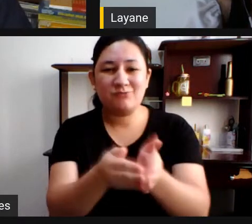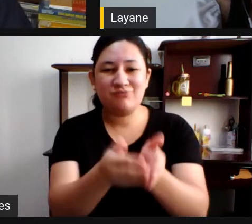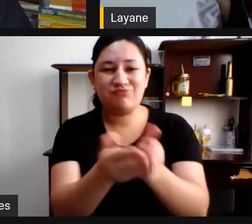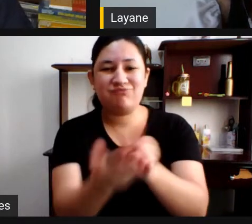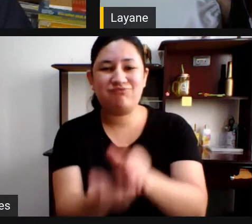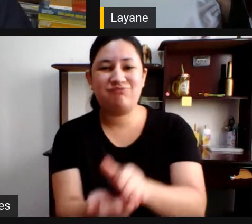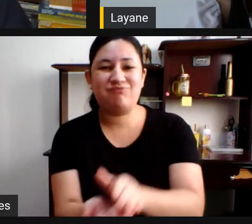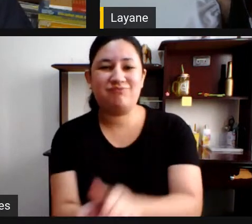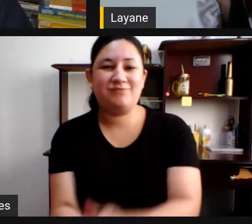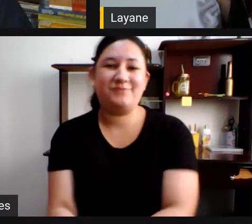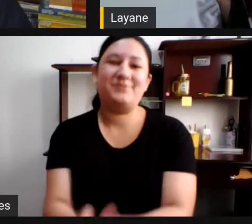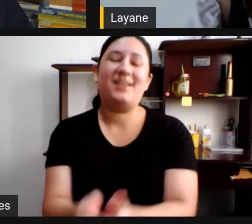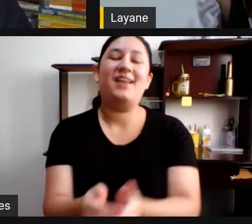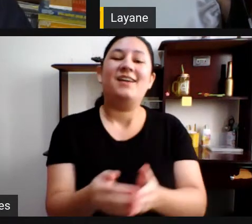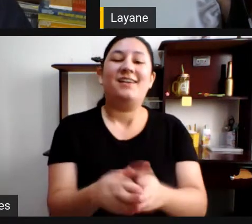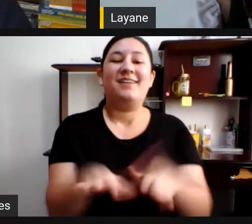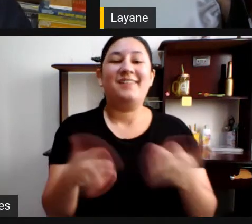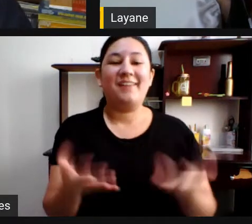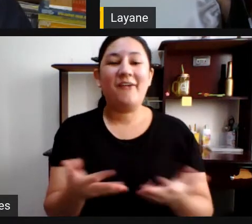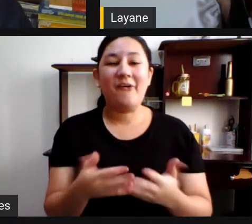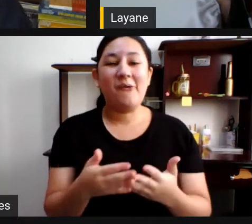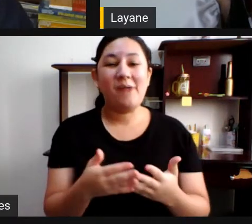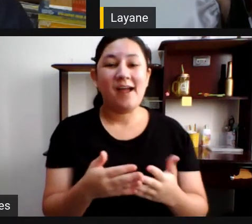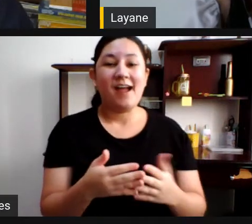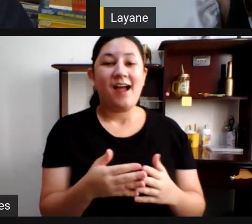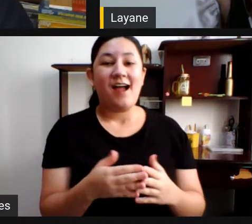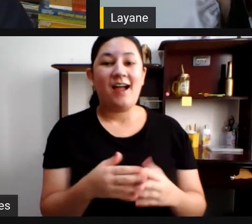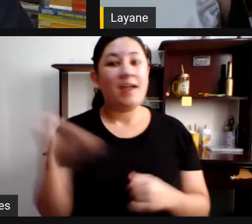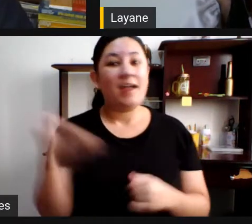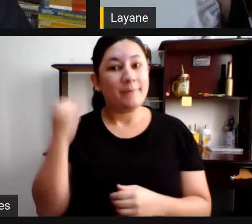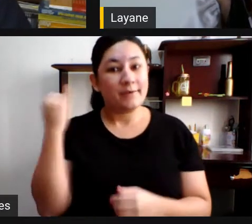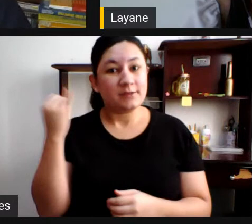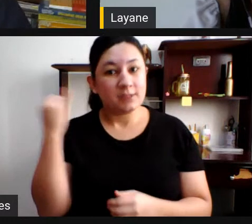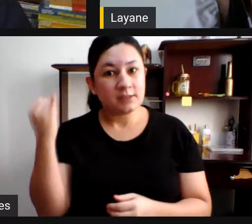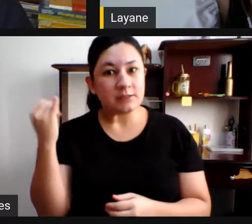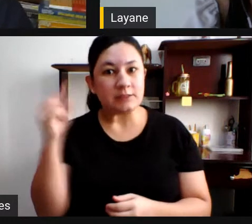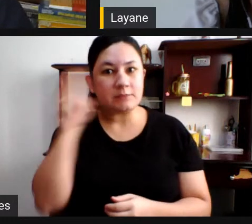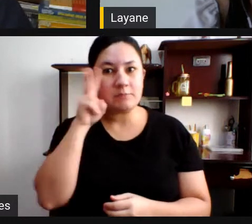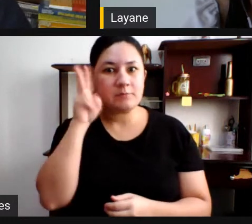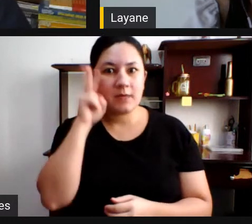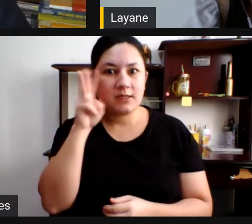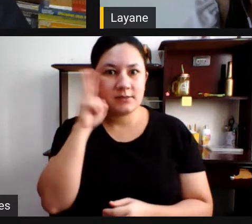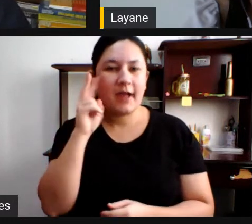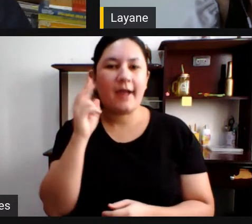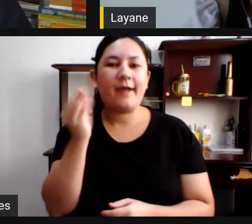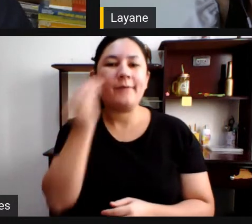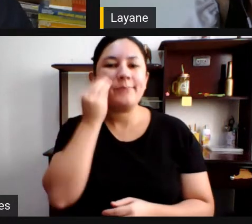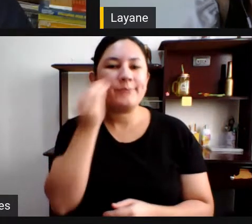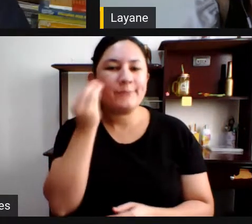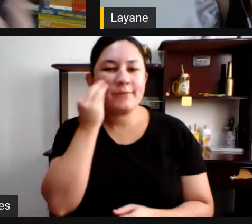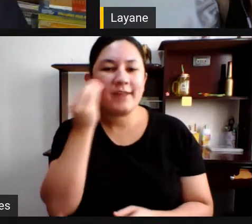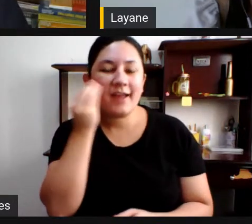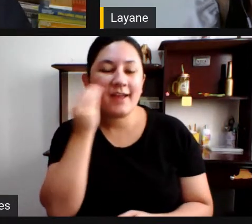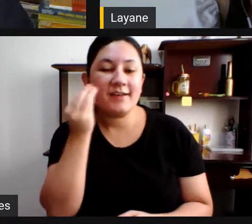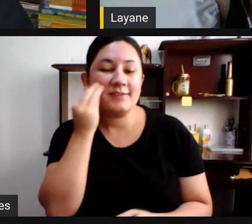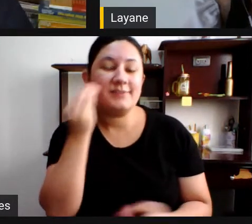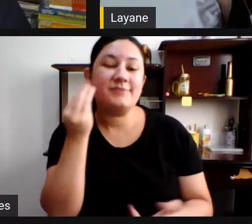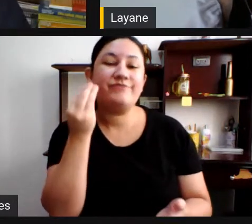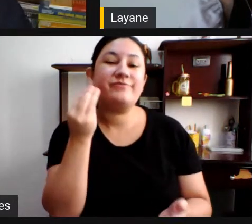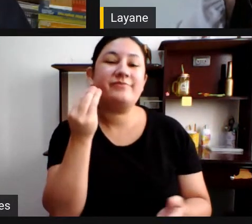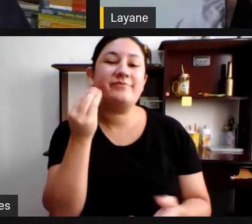importante o importante é que você tivesse uma hipótese e que você procurasse testar essa hipótese e verificar